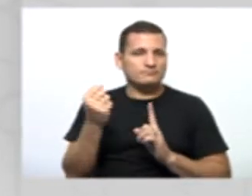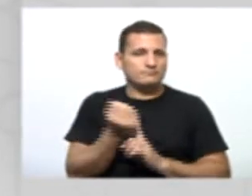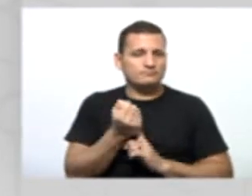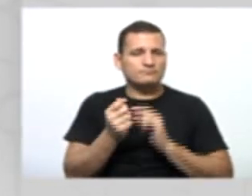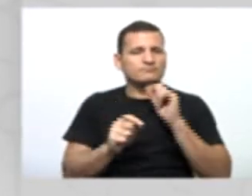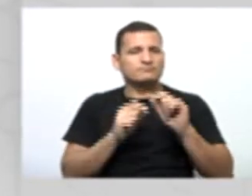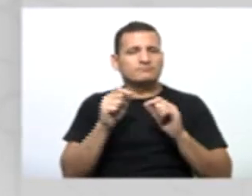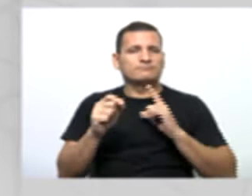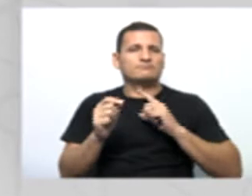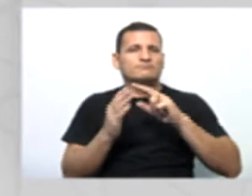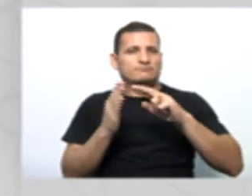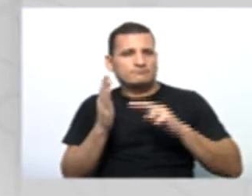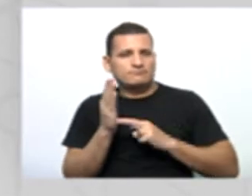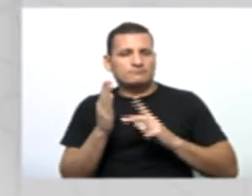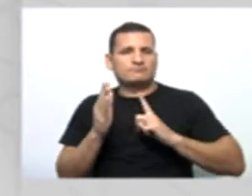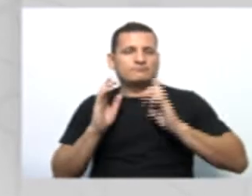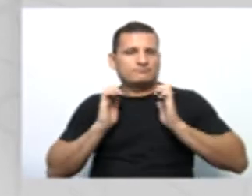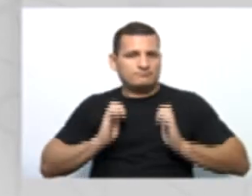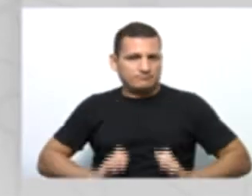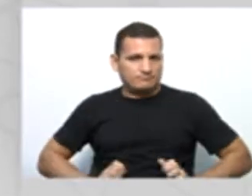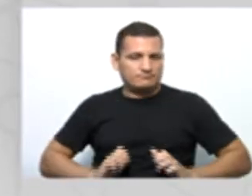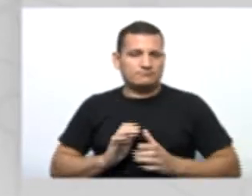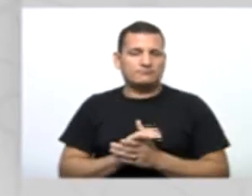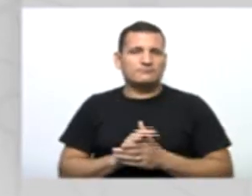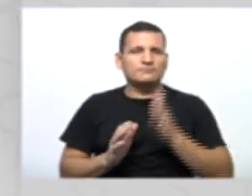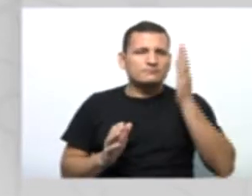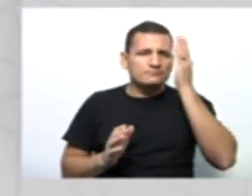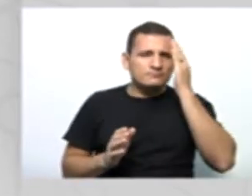normas e uma ética, diferenciar os